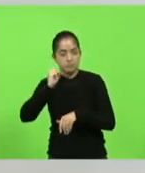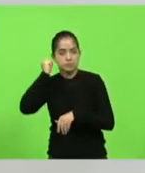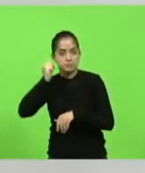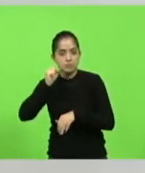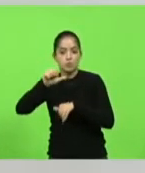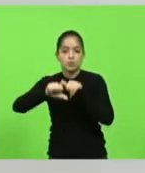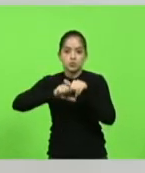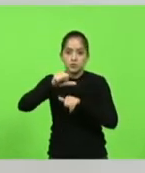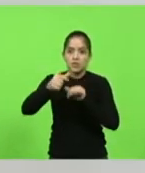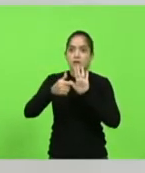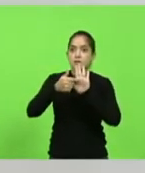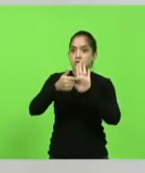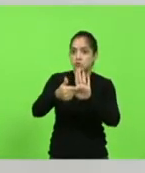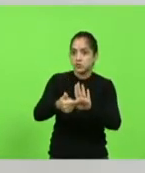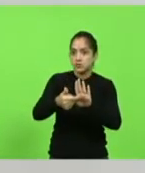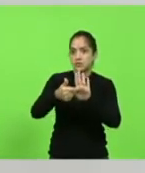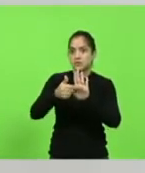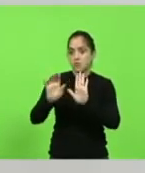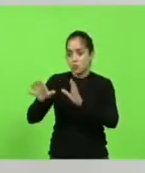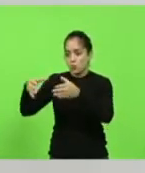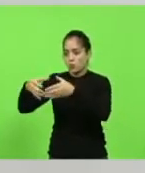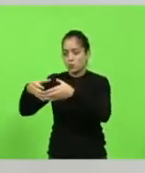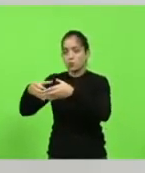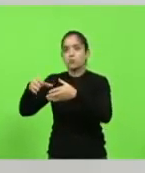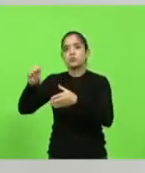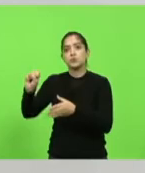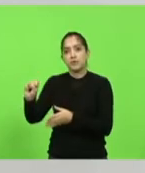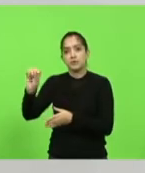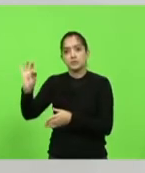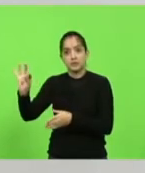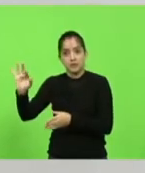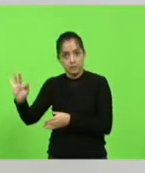a indicação da composição do Supremo Tribunal Federal.